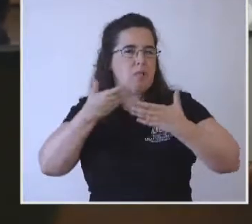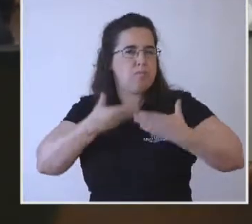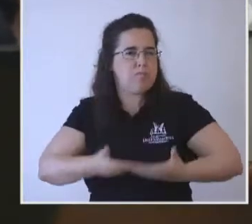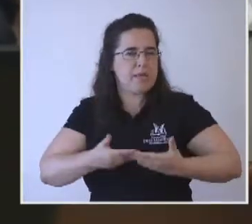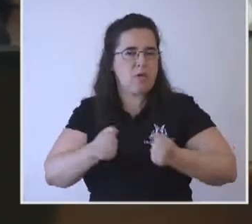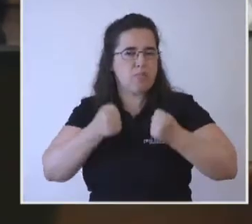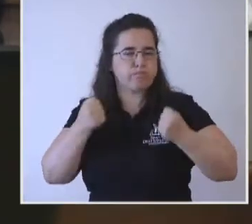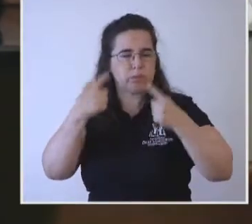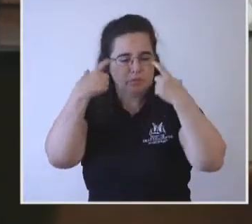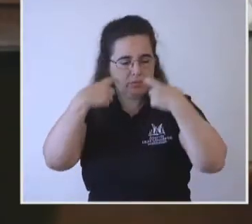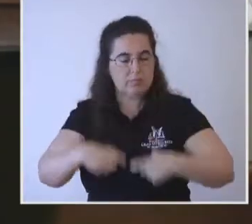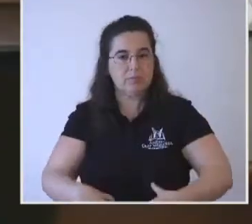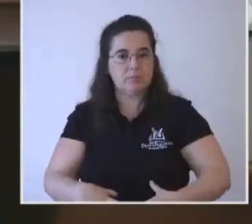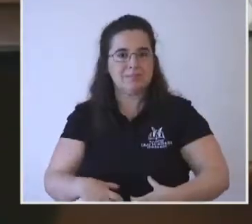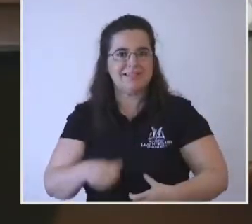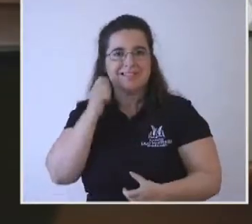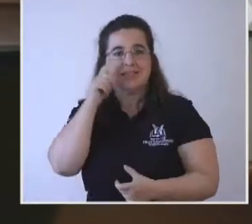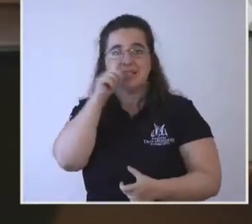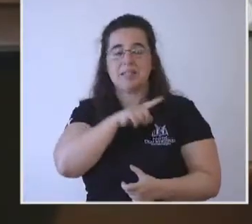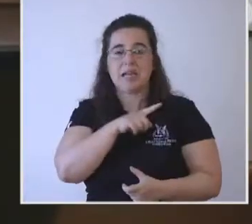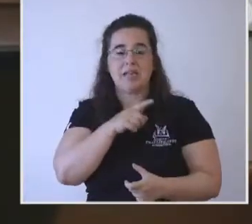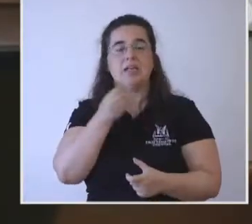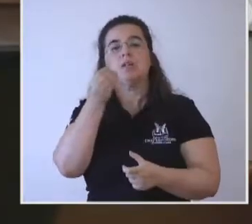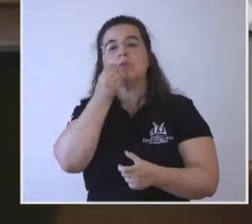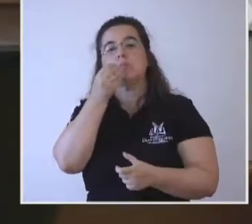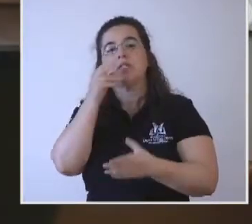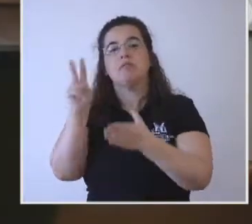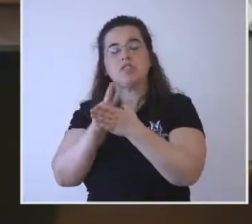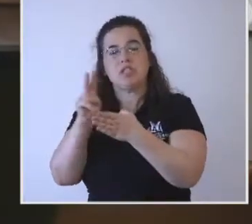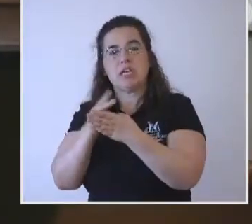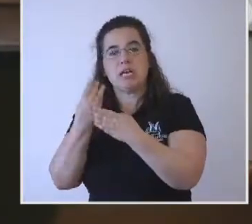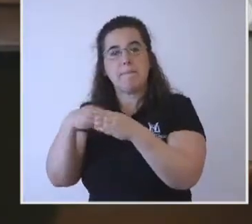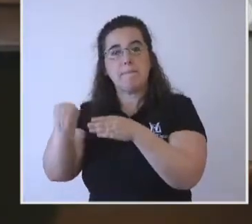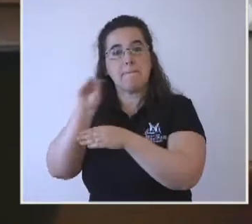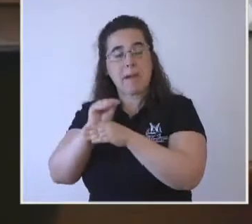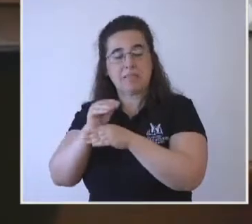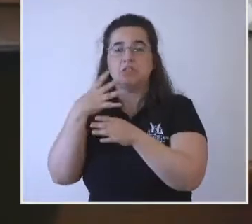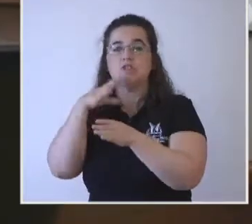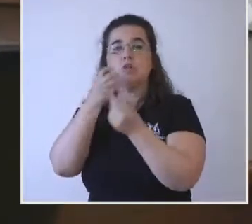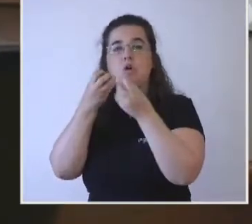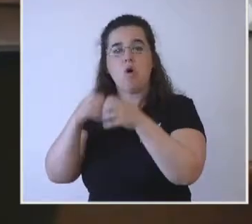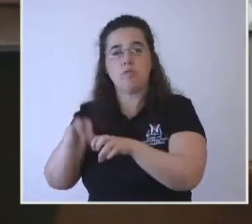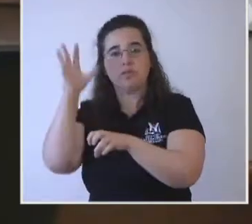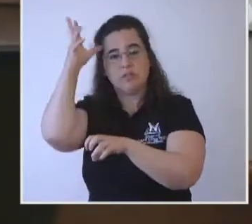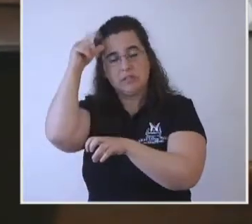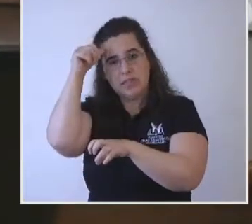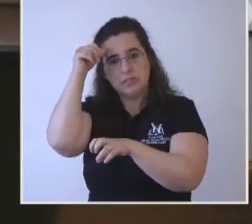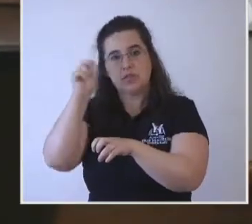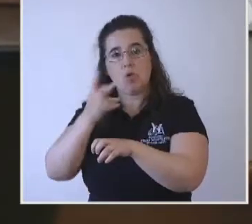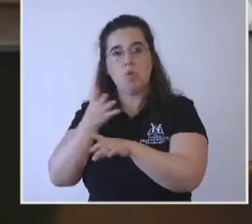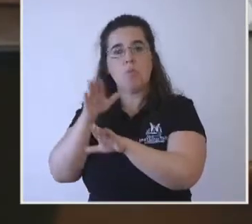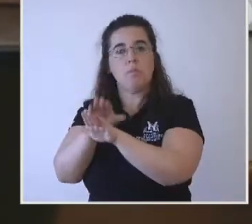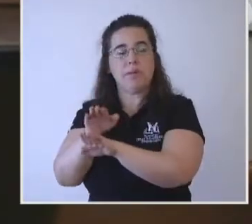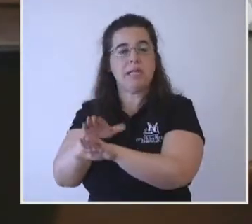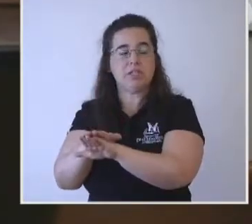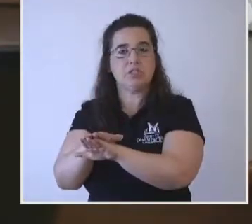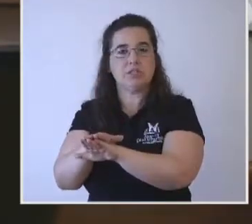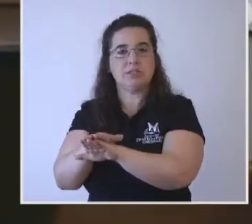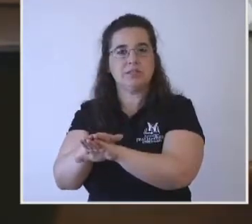os lacto-vegetarianos, mas os pesco-vegetarianos, oferecem um risco maior de cancro do que